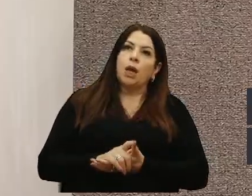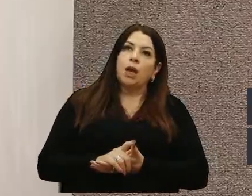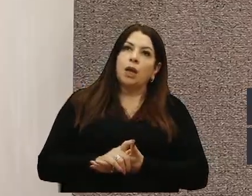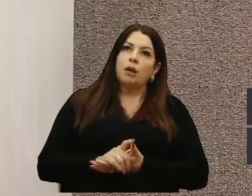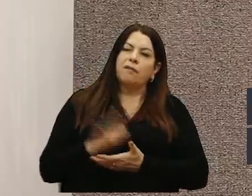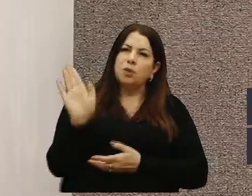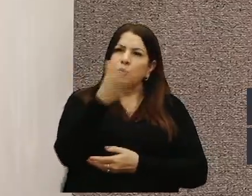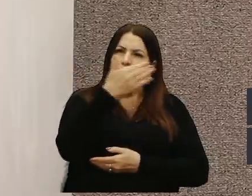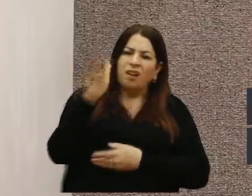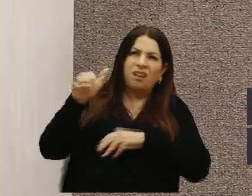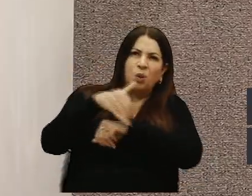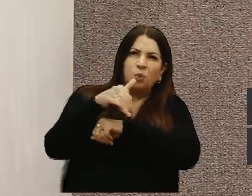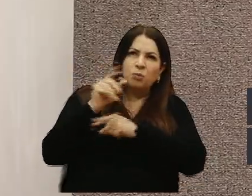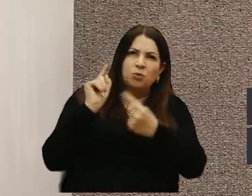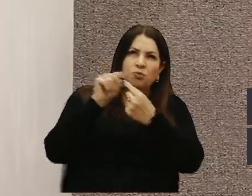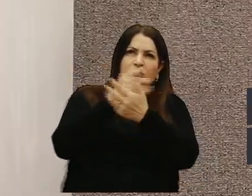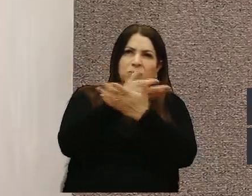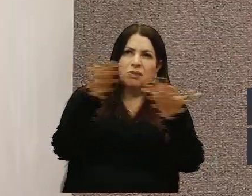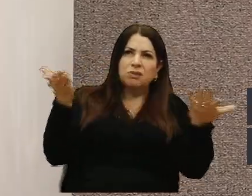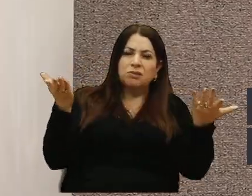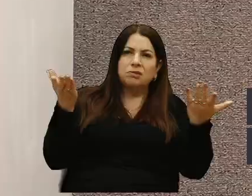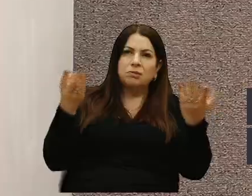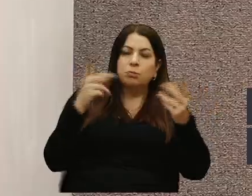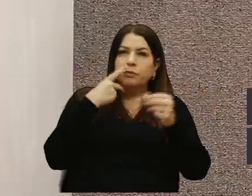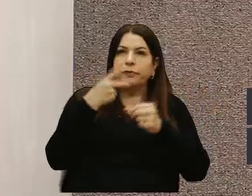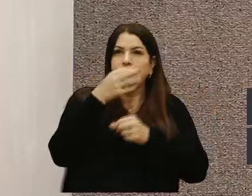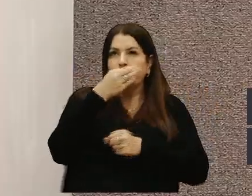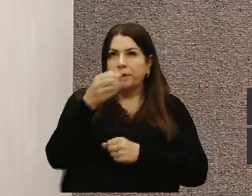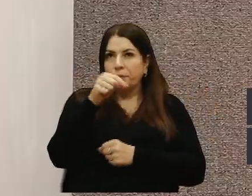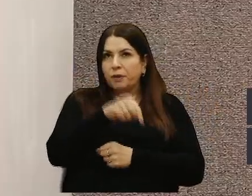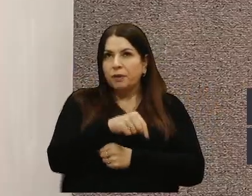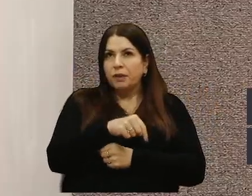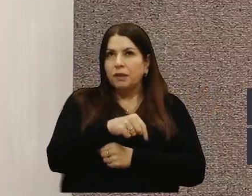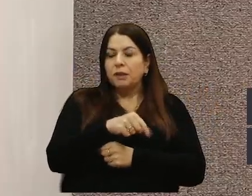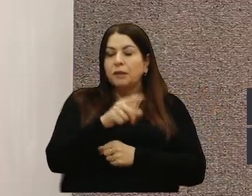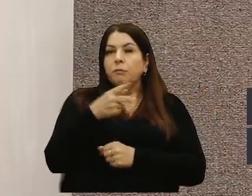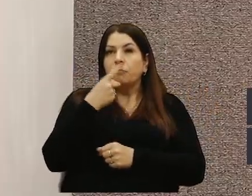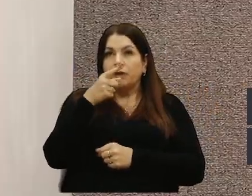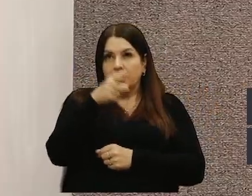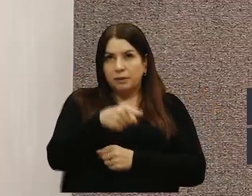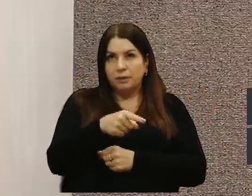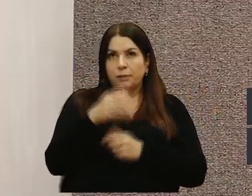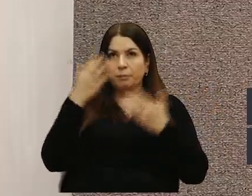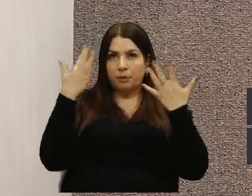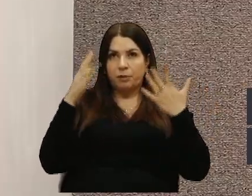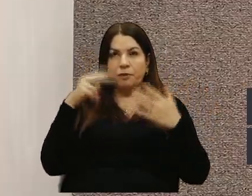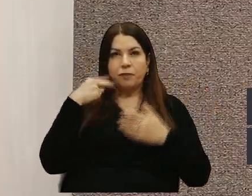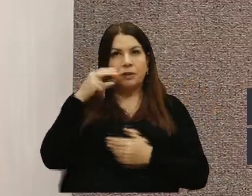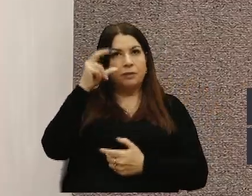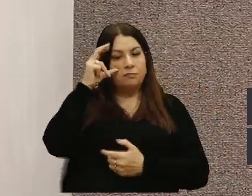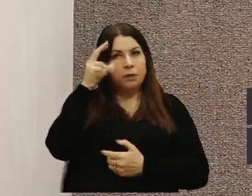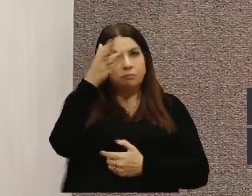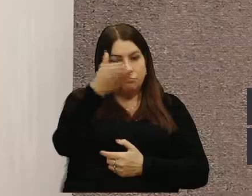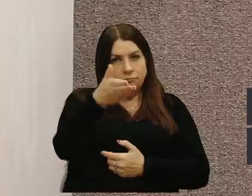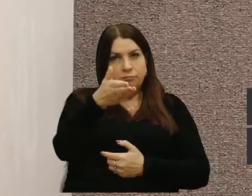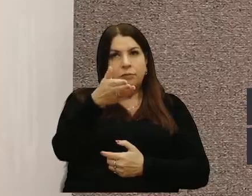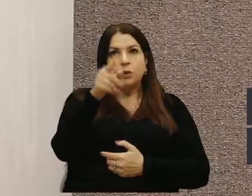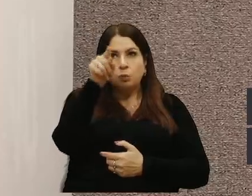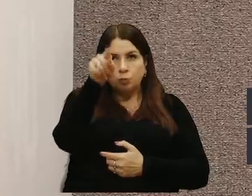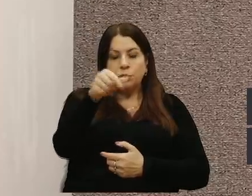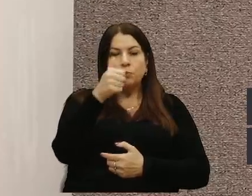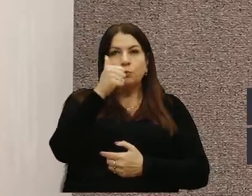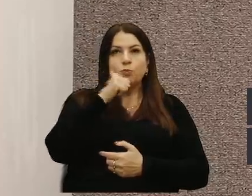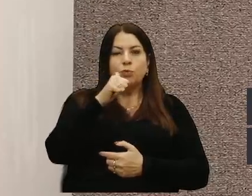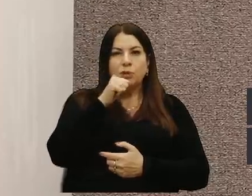lá na rua? Esse é o objetivo de vocês? Nós vamos poder manifestar opinião aqui dentro? Acabei de dizer parabéns à vereadora Sandra por ter sido a senhora, uma